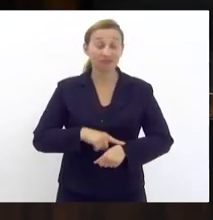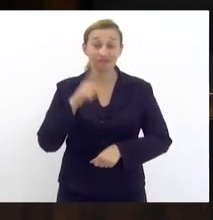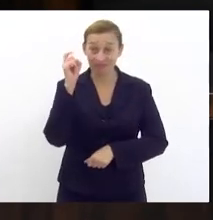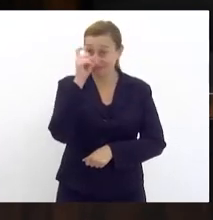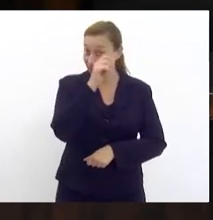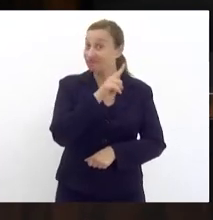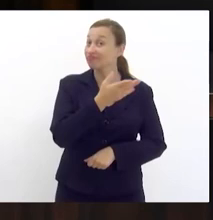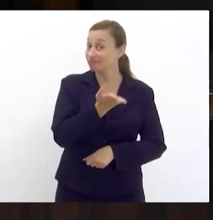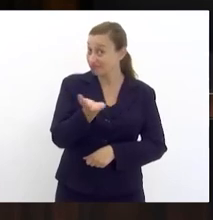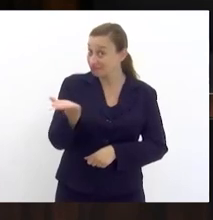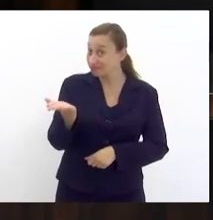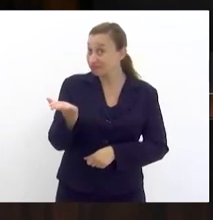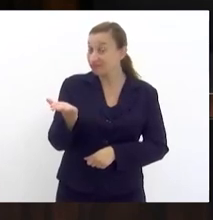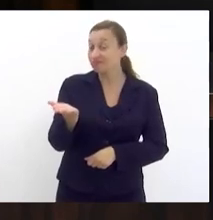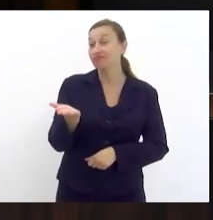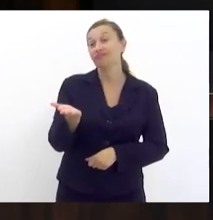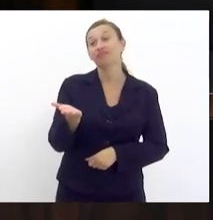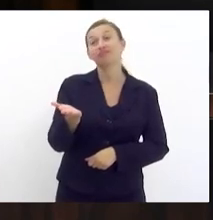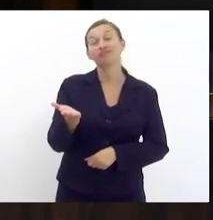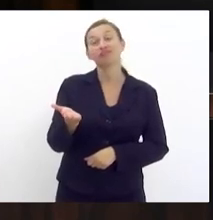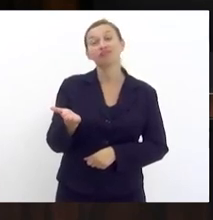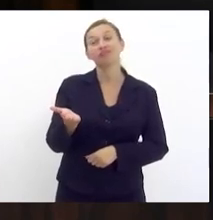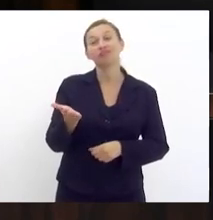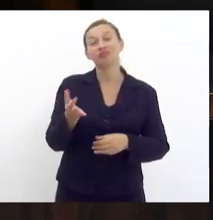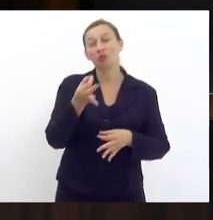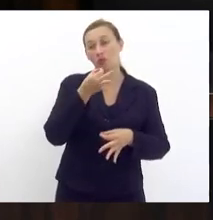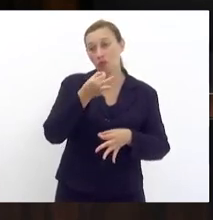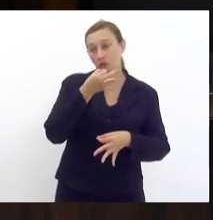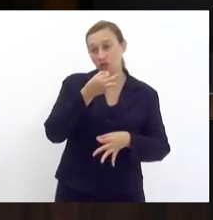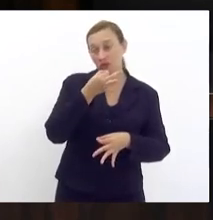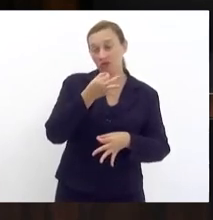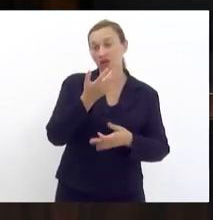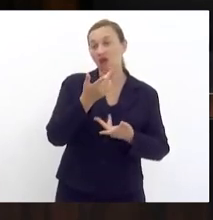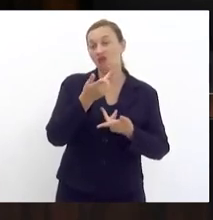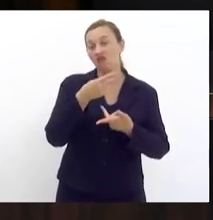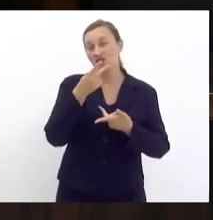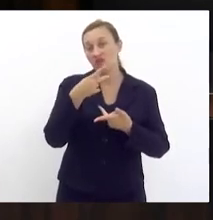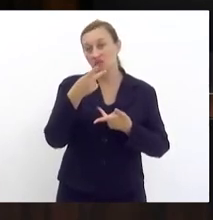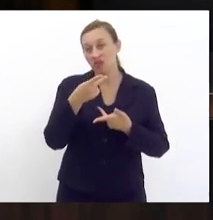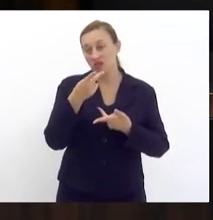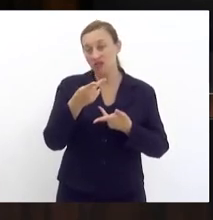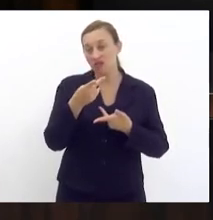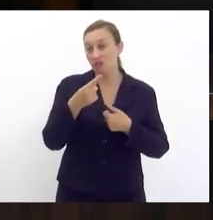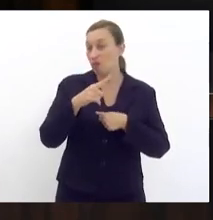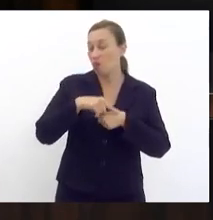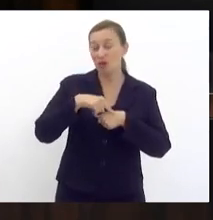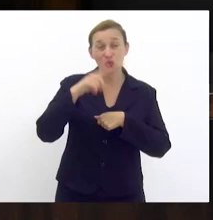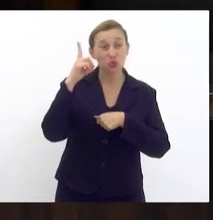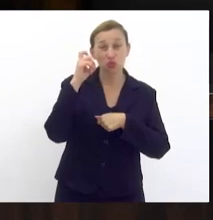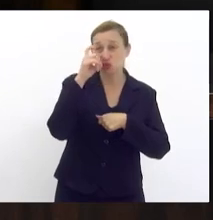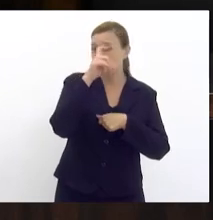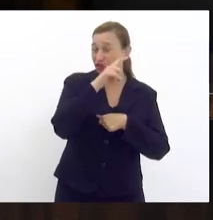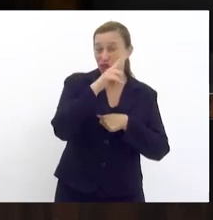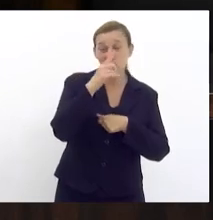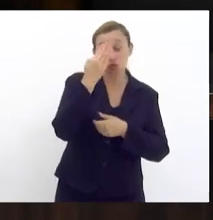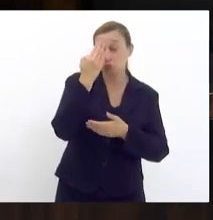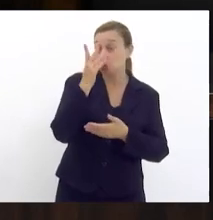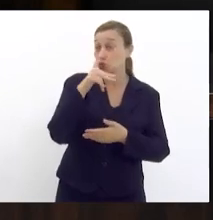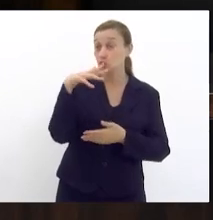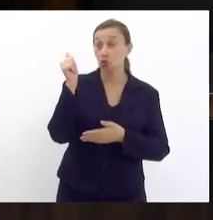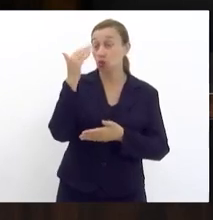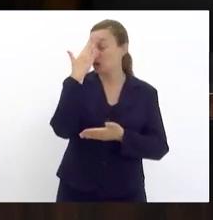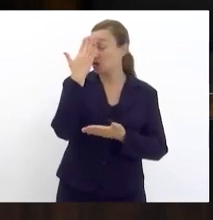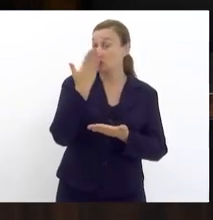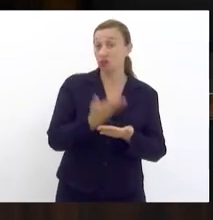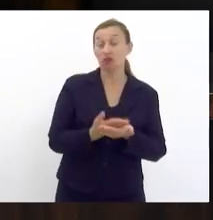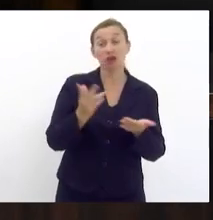difíceis para vocês, que muitos deram vários depoimentos, são famílias que passaram momentos que nunca acreditavam que ia acontecer aqui